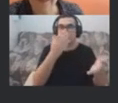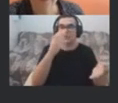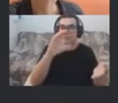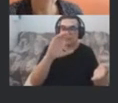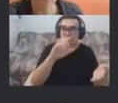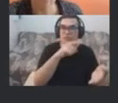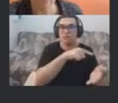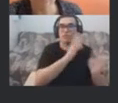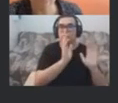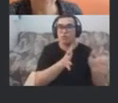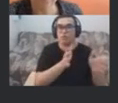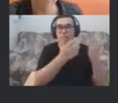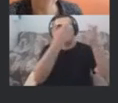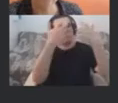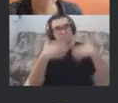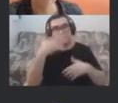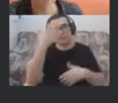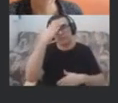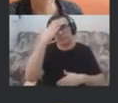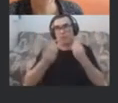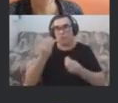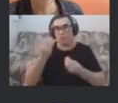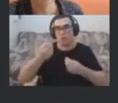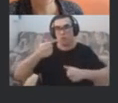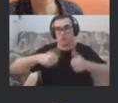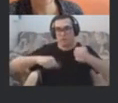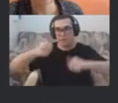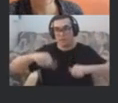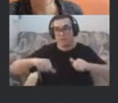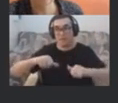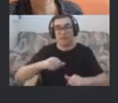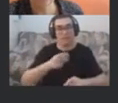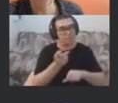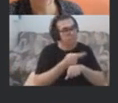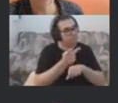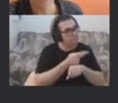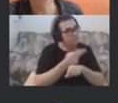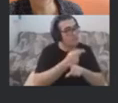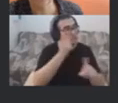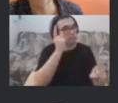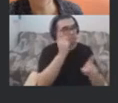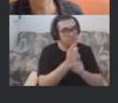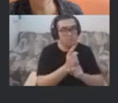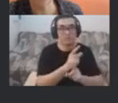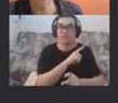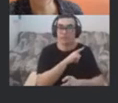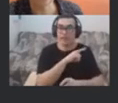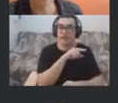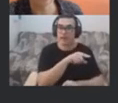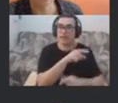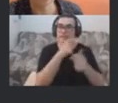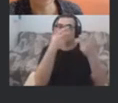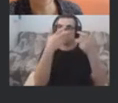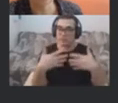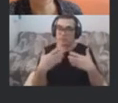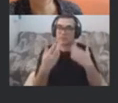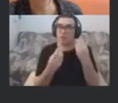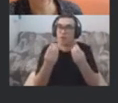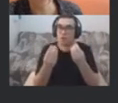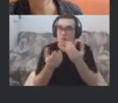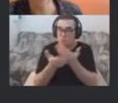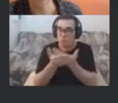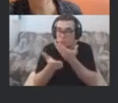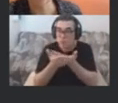de análise. Então, nós encontramos lá na literatura a determinação de teobromina e de cafeína em derivados de